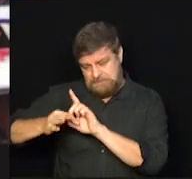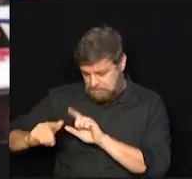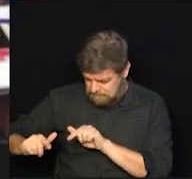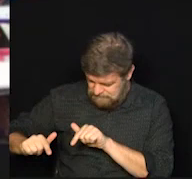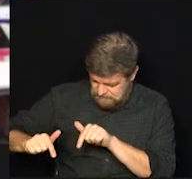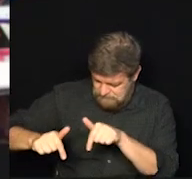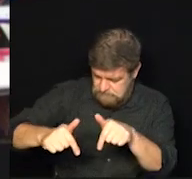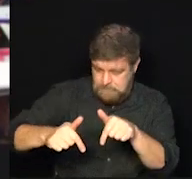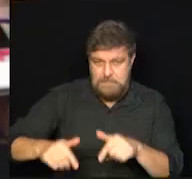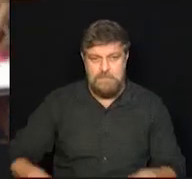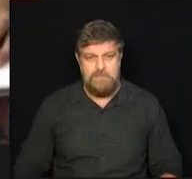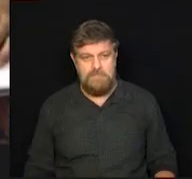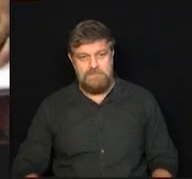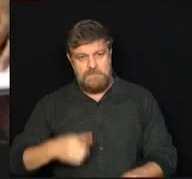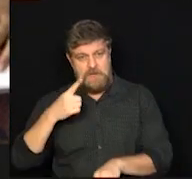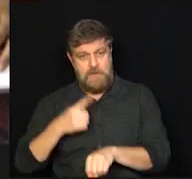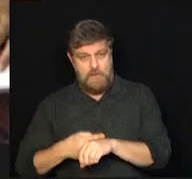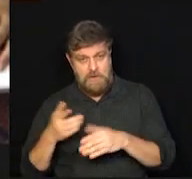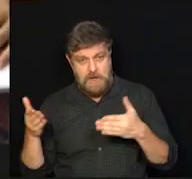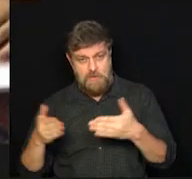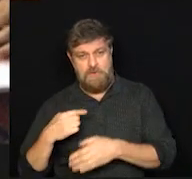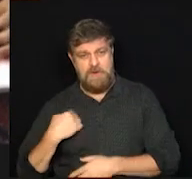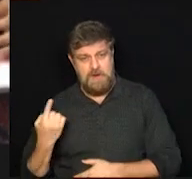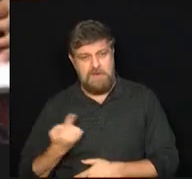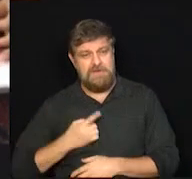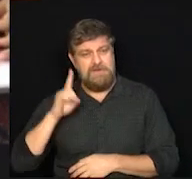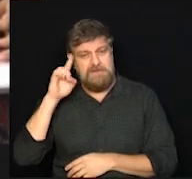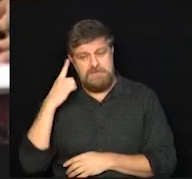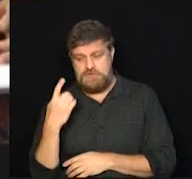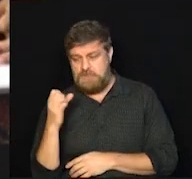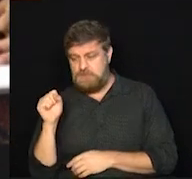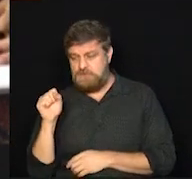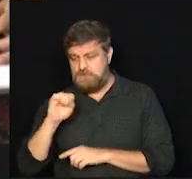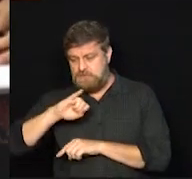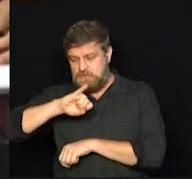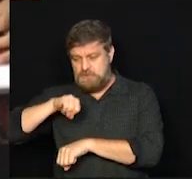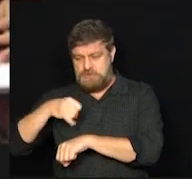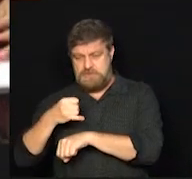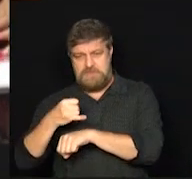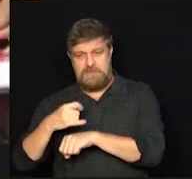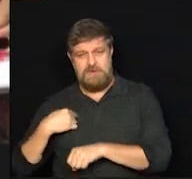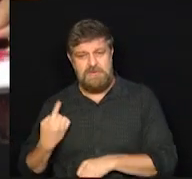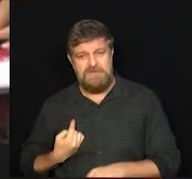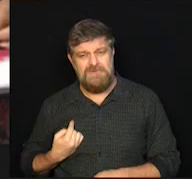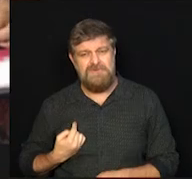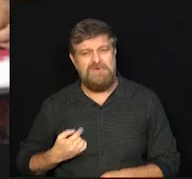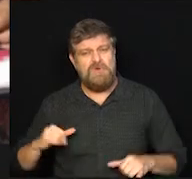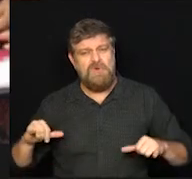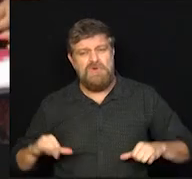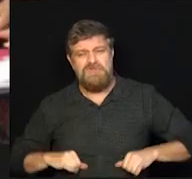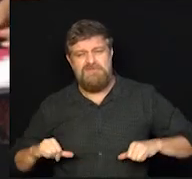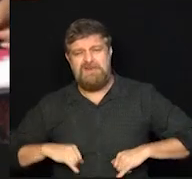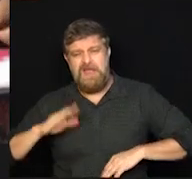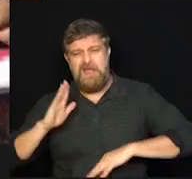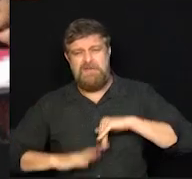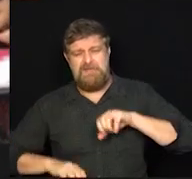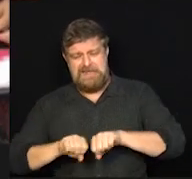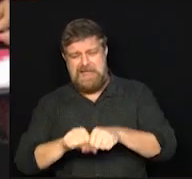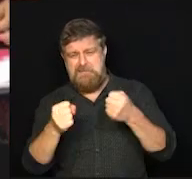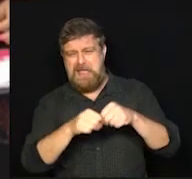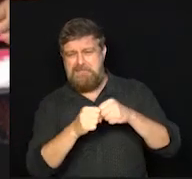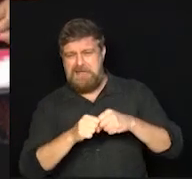nós nesse momento Estamos desde o dia Dezoito de Janeiro nós sofremos um grande ato de vandalismo